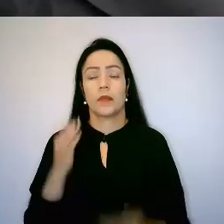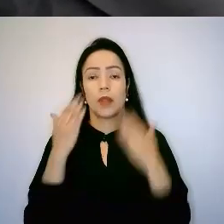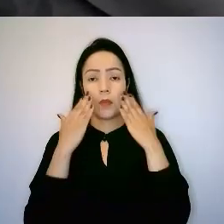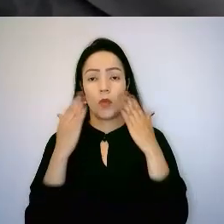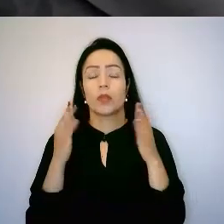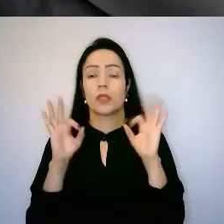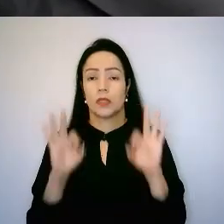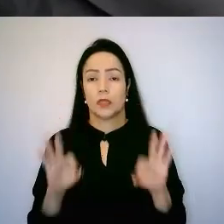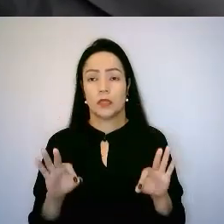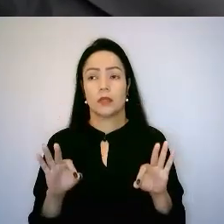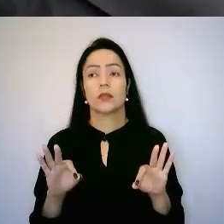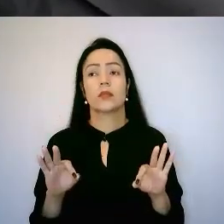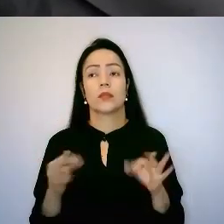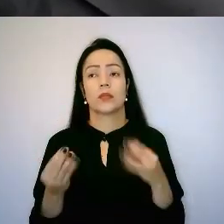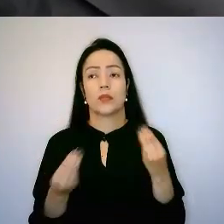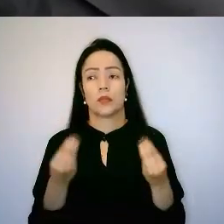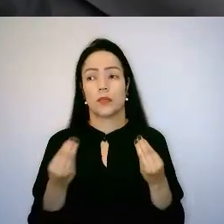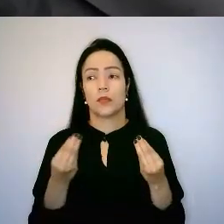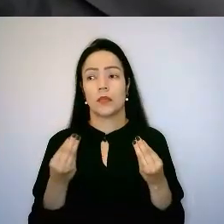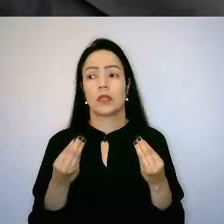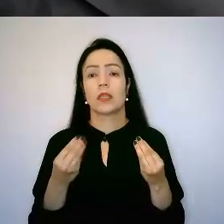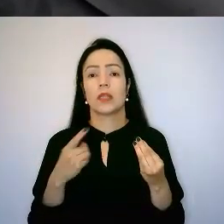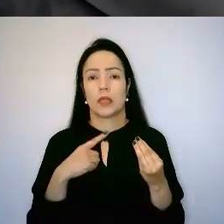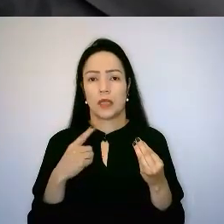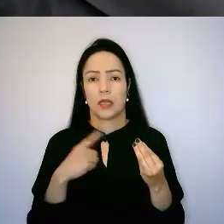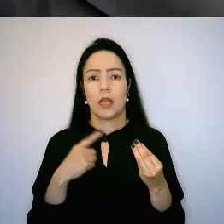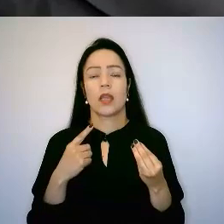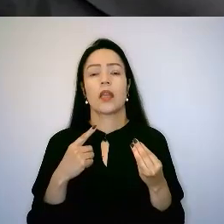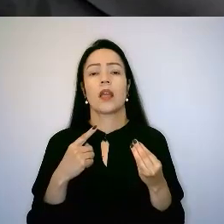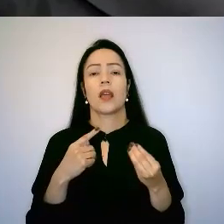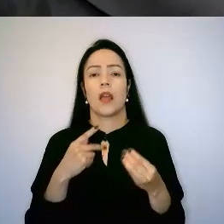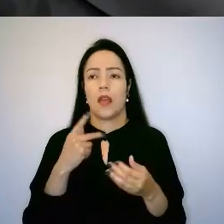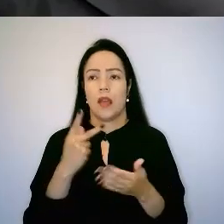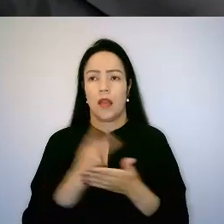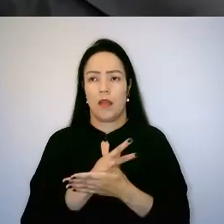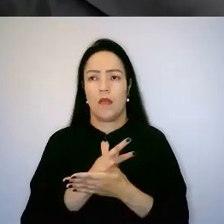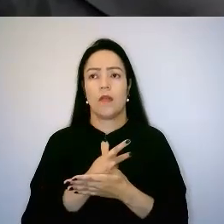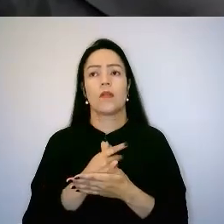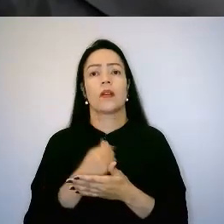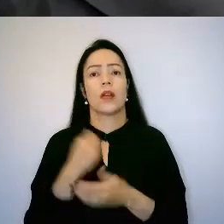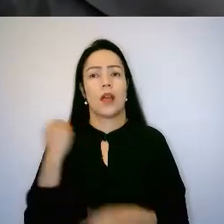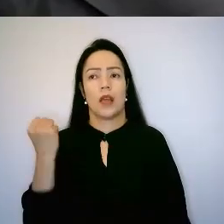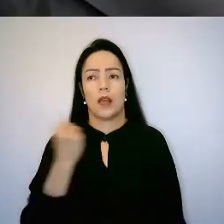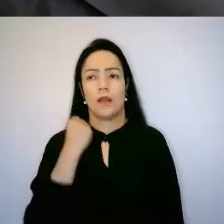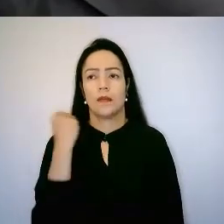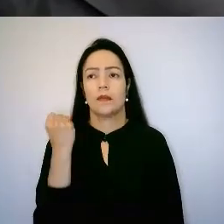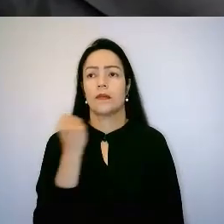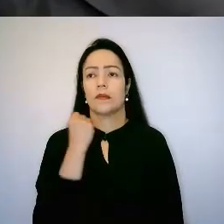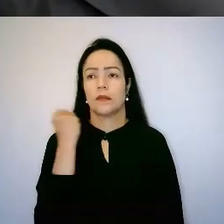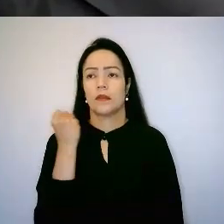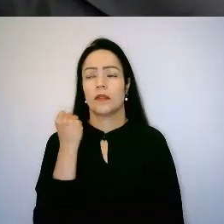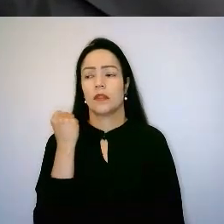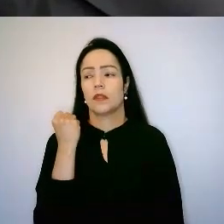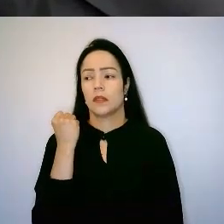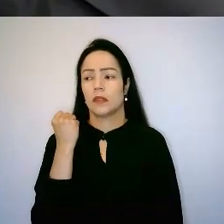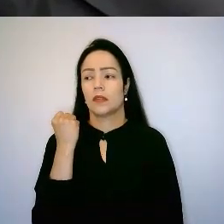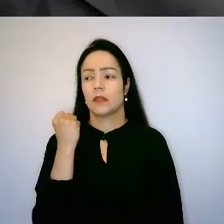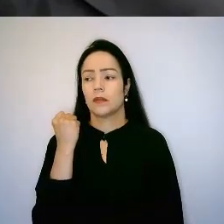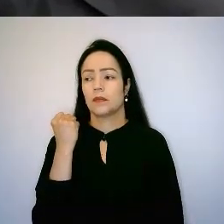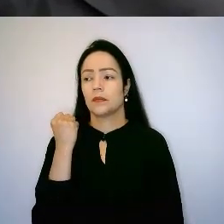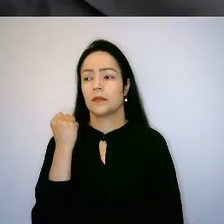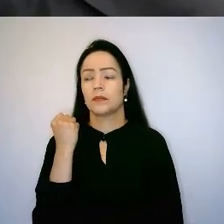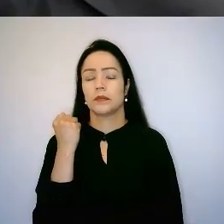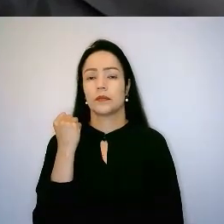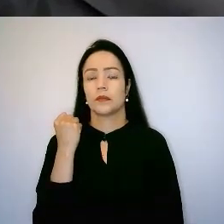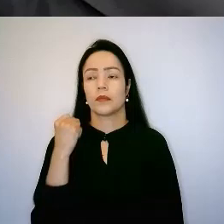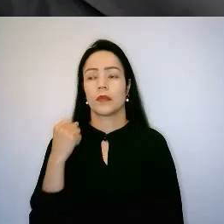medida o cometimento de falta grave o fato de ser preventiva esta